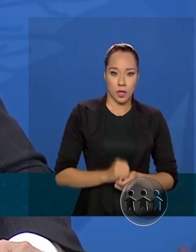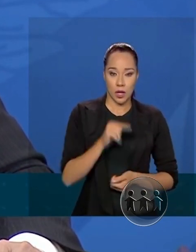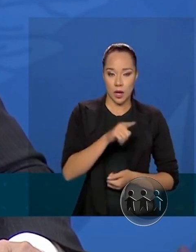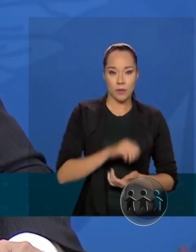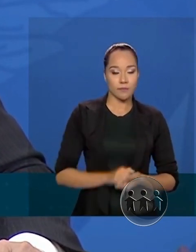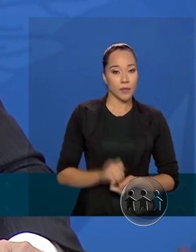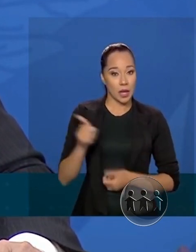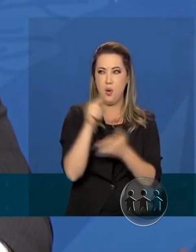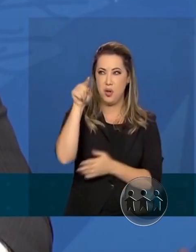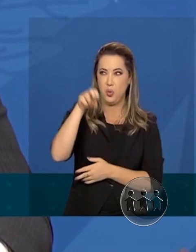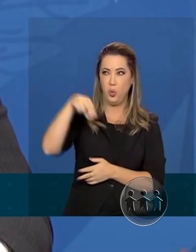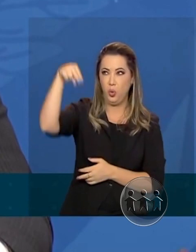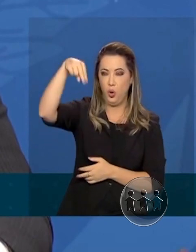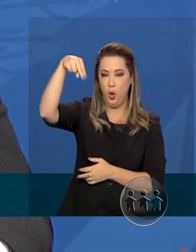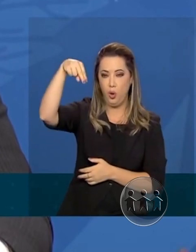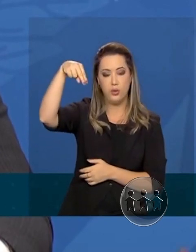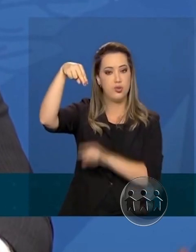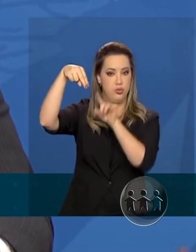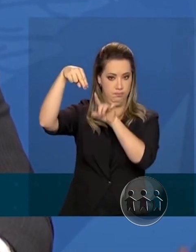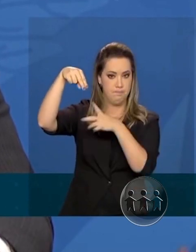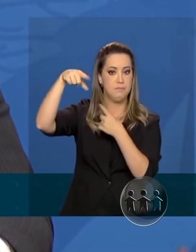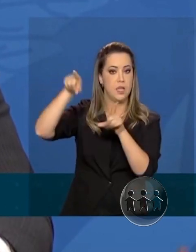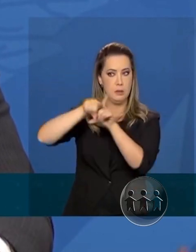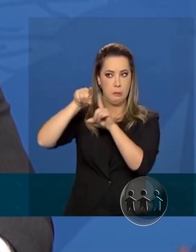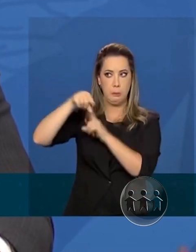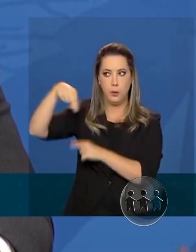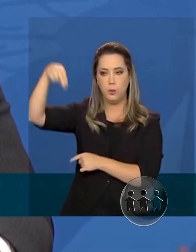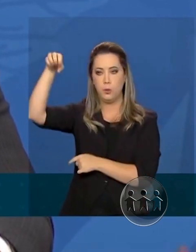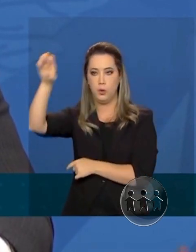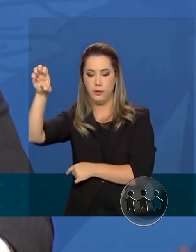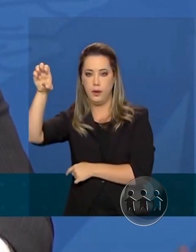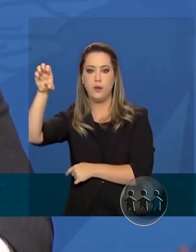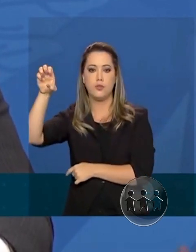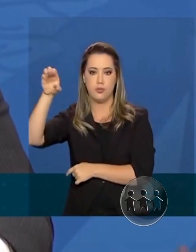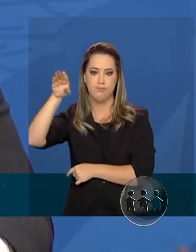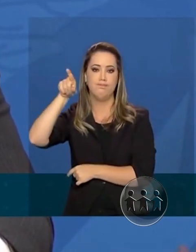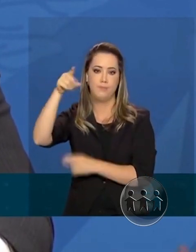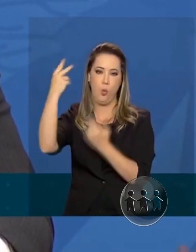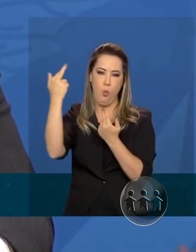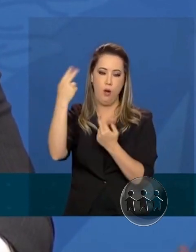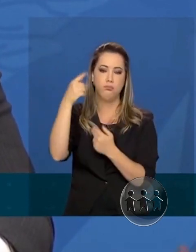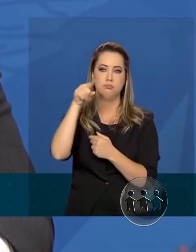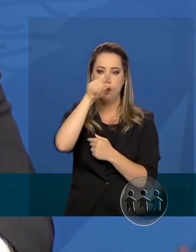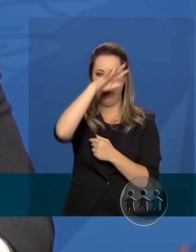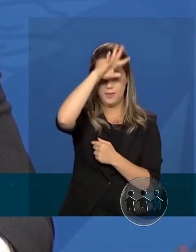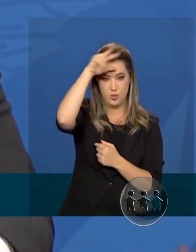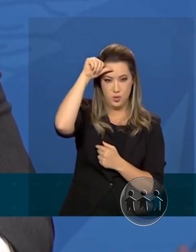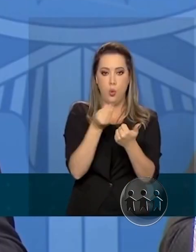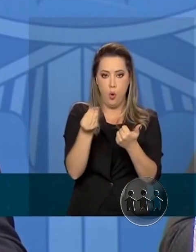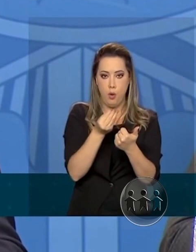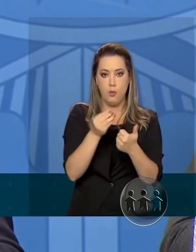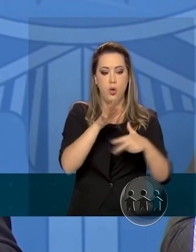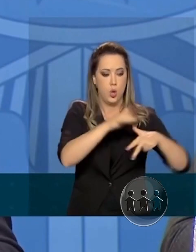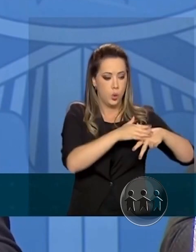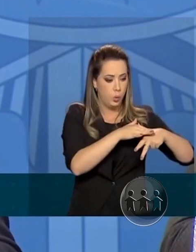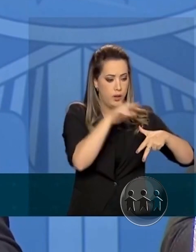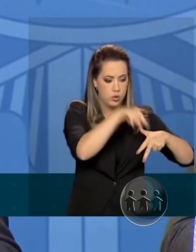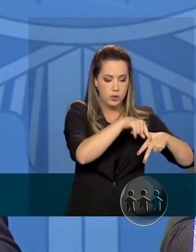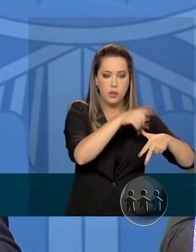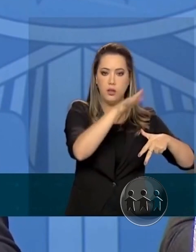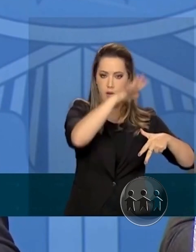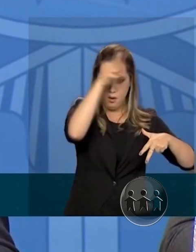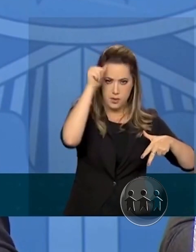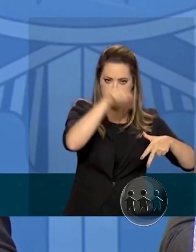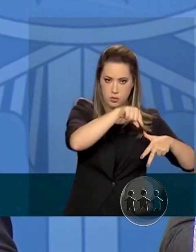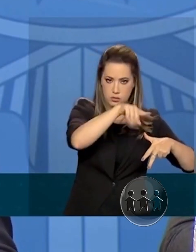com a síndrome respiratória aguda grave, pessoas precisando ali de ventiladores. Ele falou um pouco sobre isso. Nós temos um trechinho do